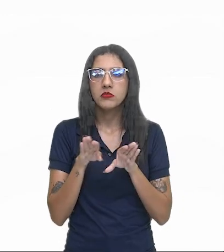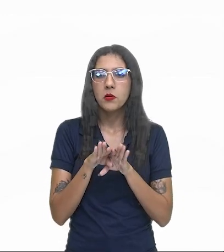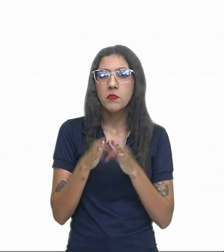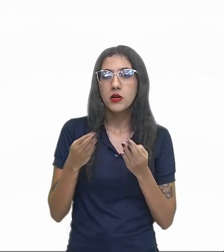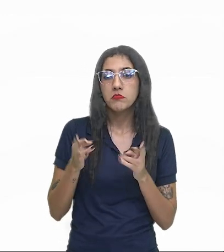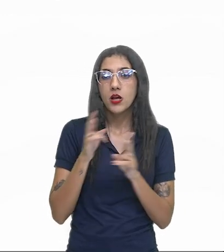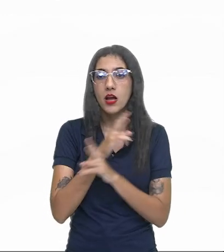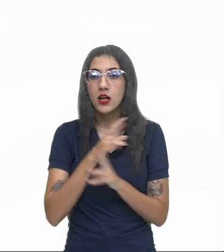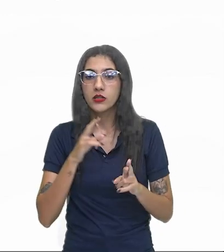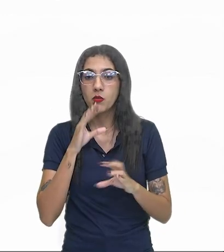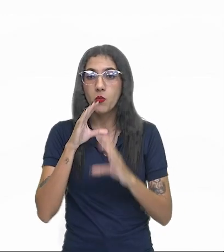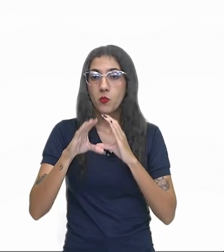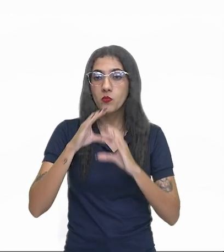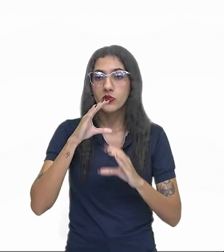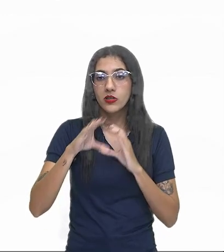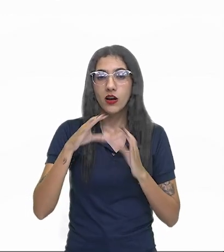comunicações